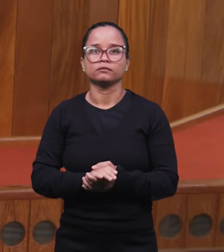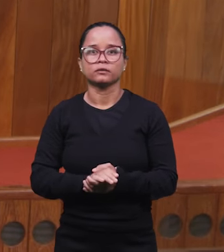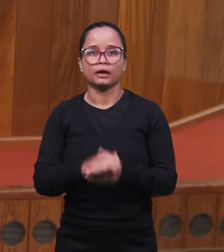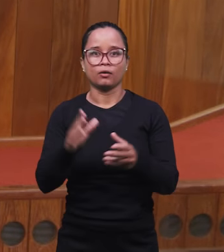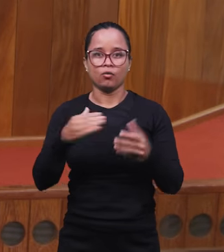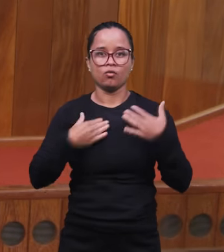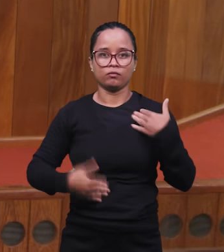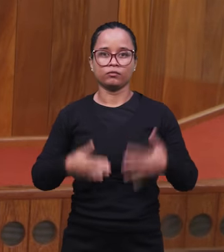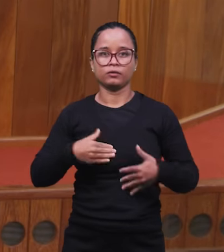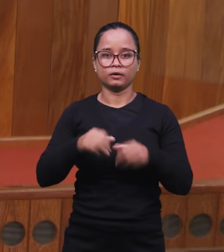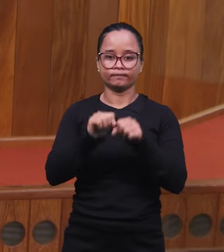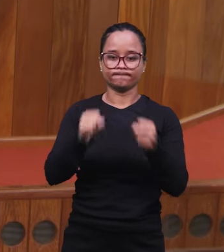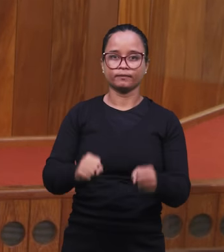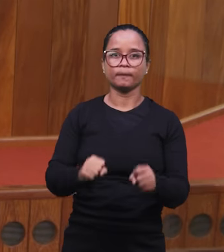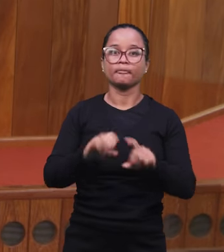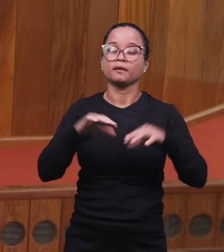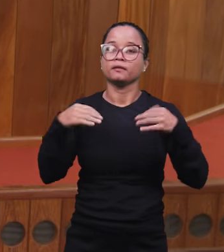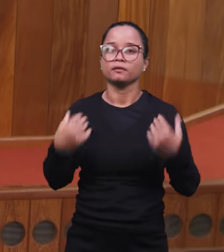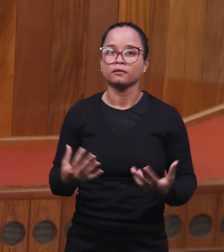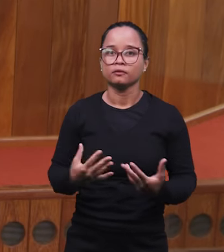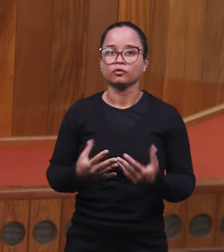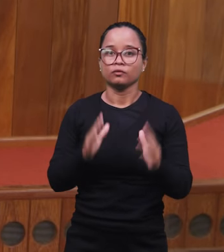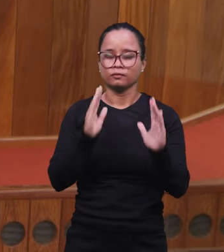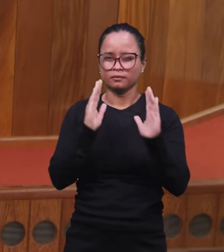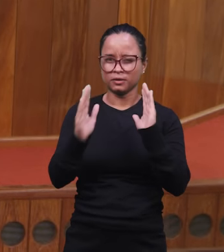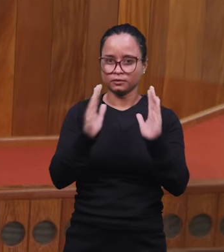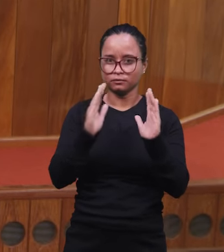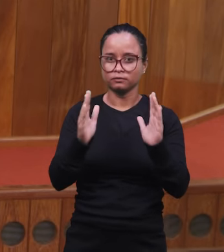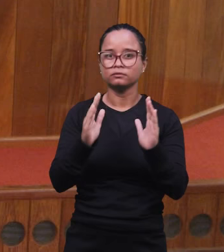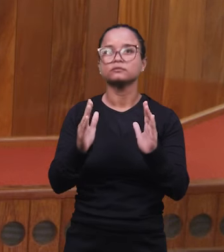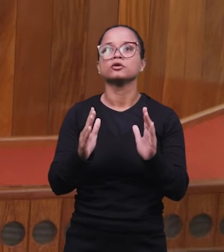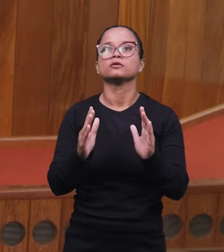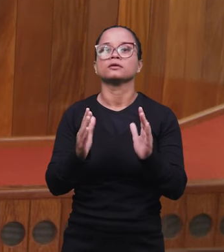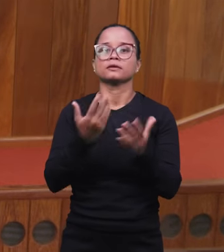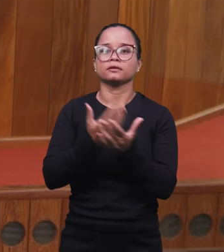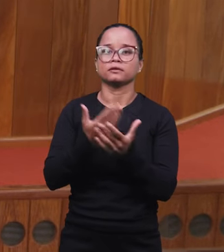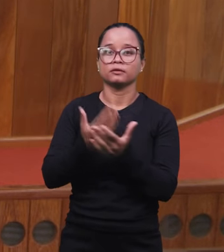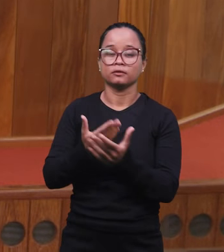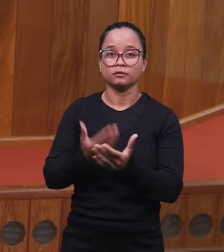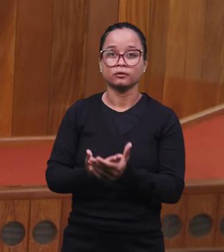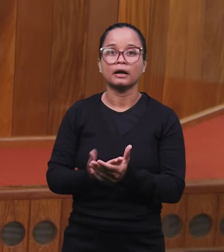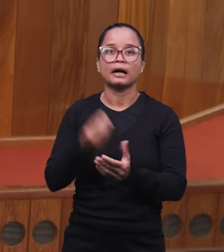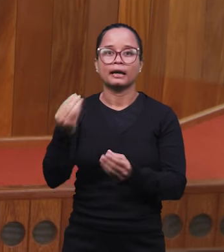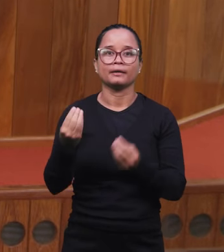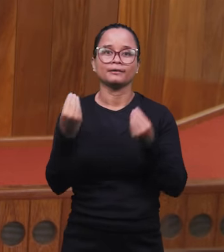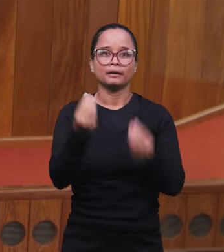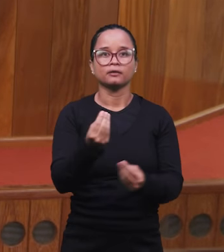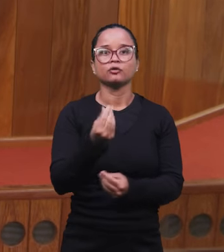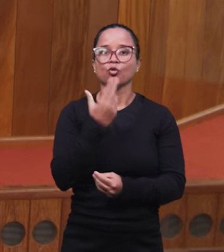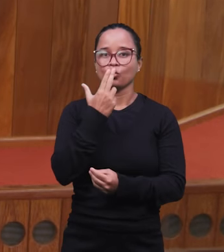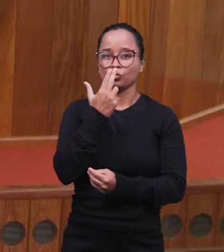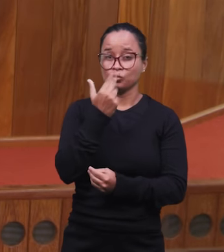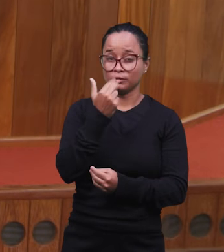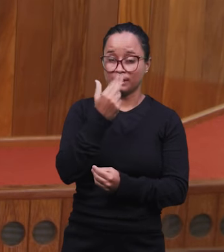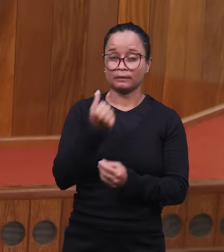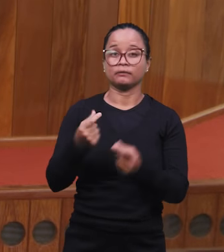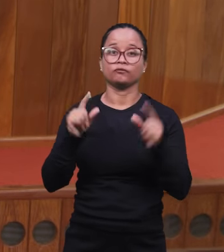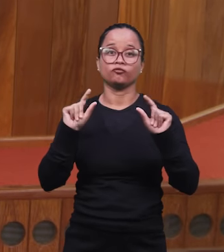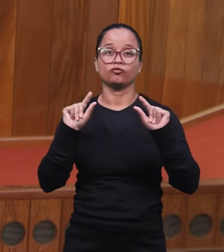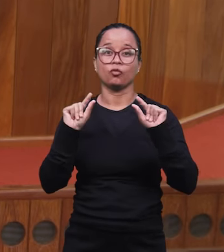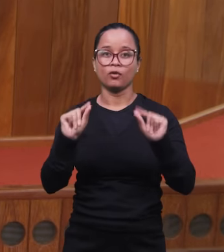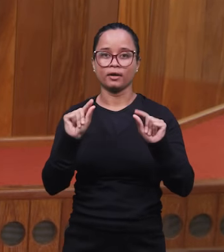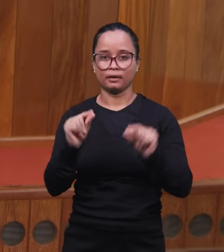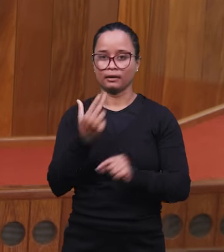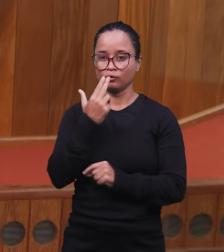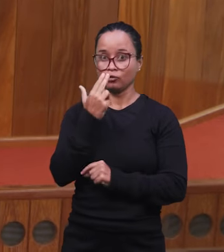o seminário, as lives, esses irmãos recebiam um alimento que fortalecia a estrutura óssea do corpo. E